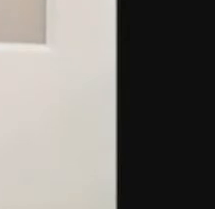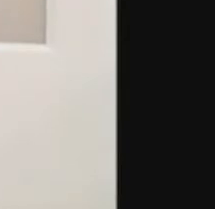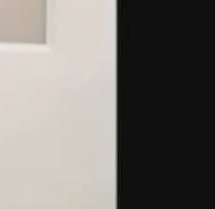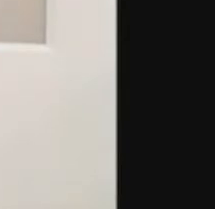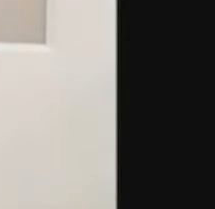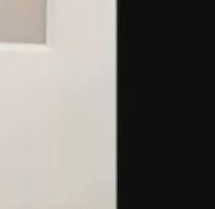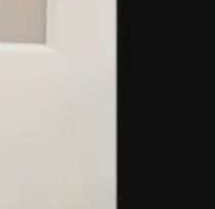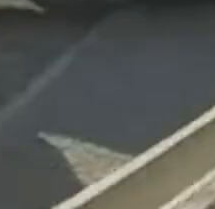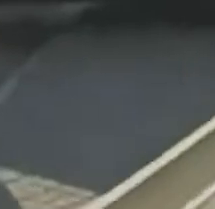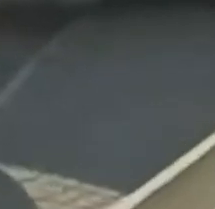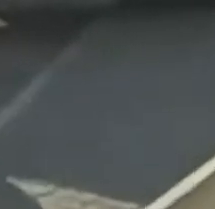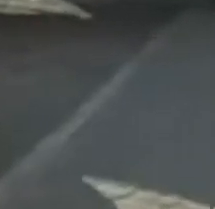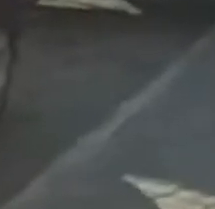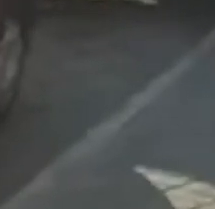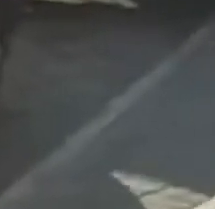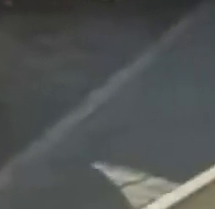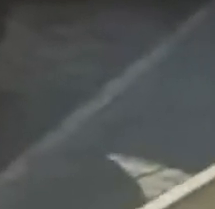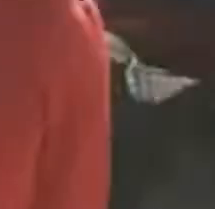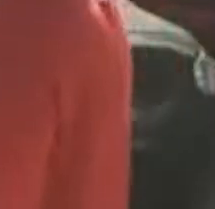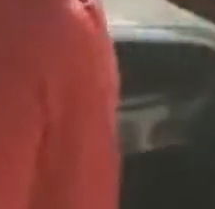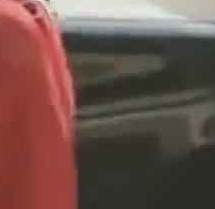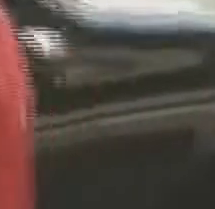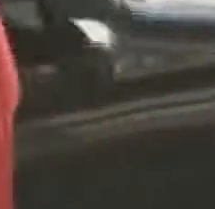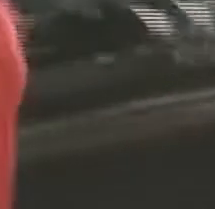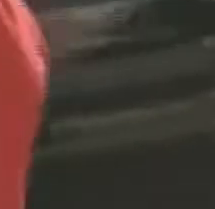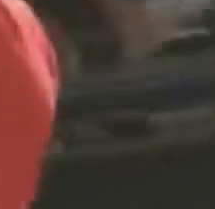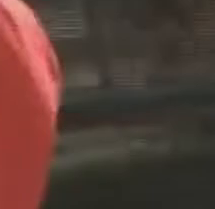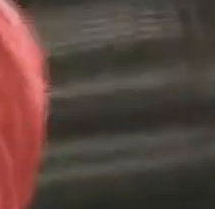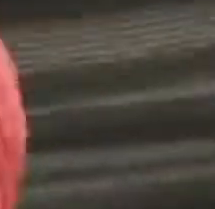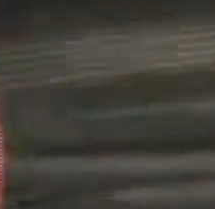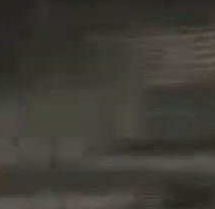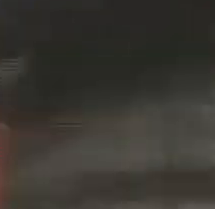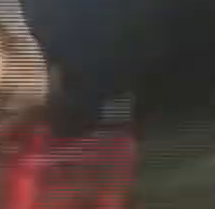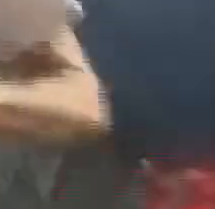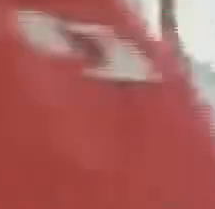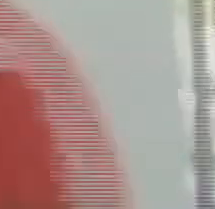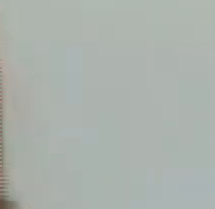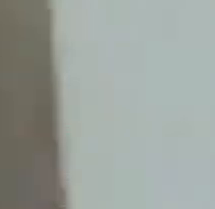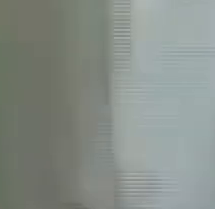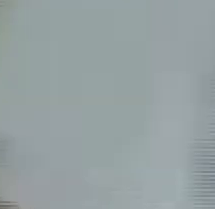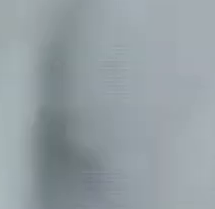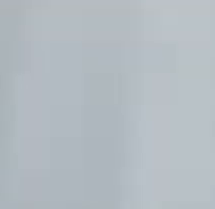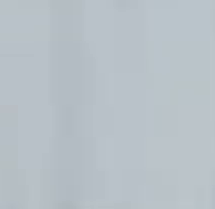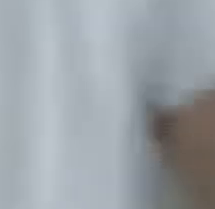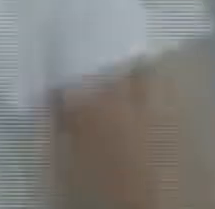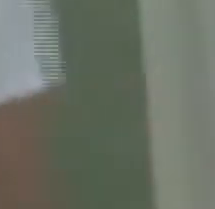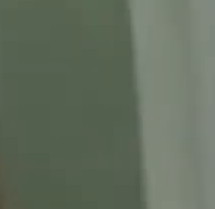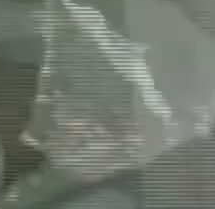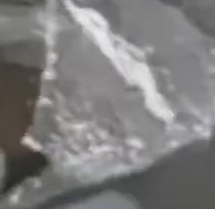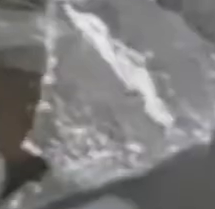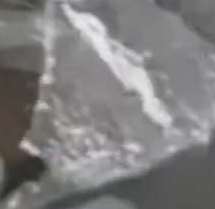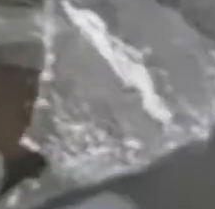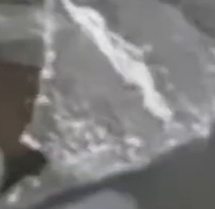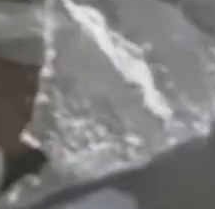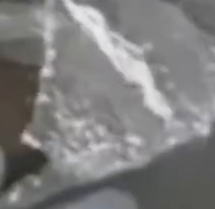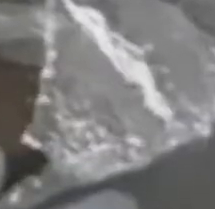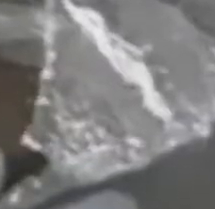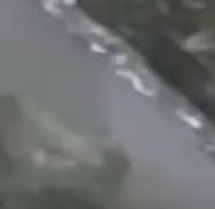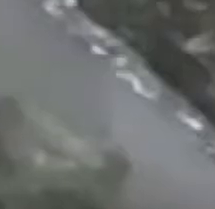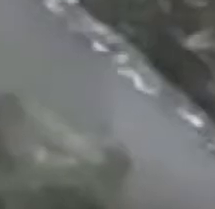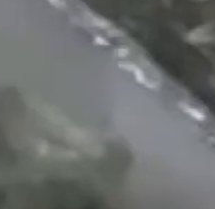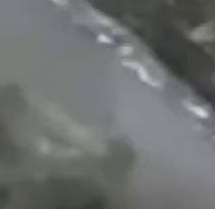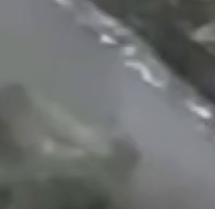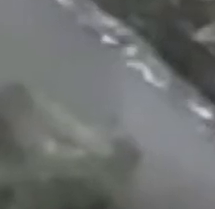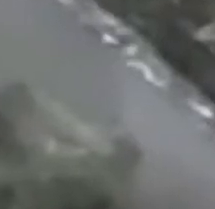e também foi preso. O professor de educação física foi preso nesta segunda, 23 de agosto, por fazer tráfico de drogas. Com Andrews foi